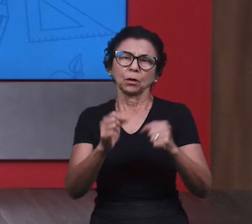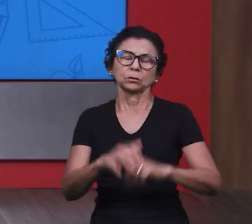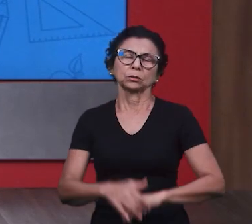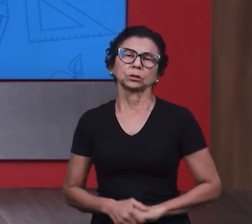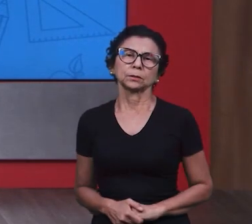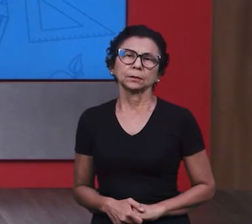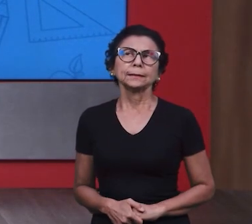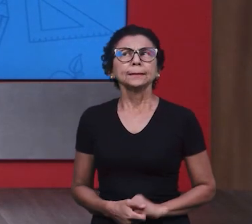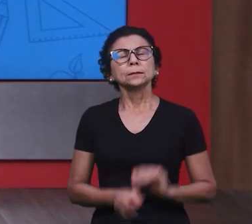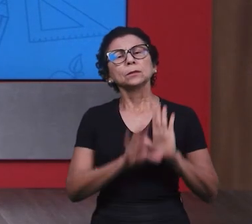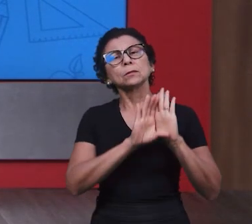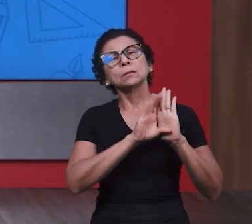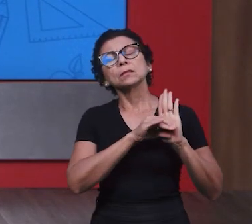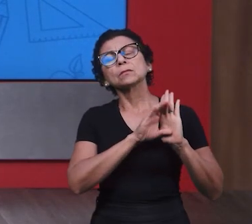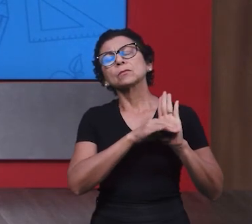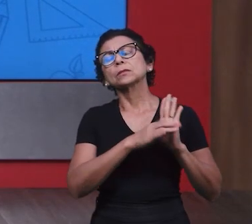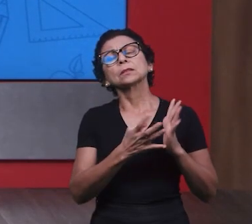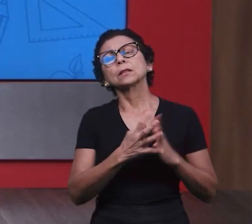nesse conceito,